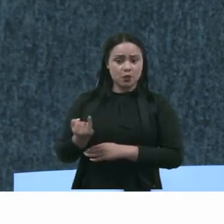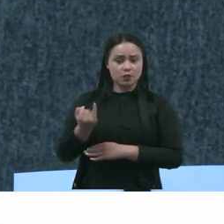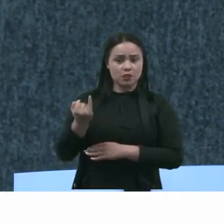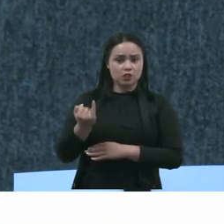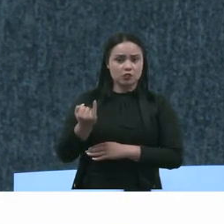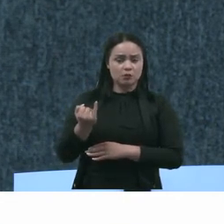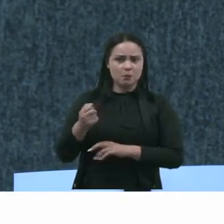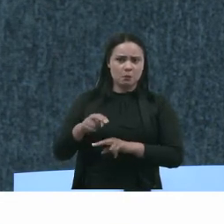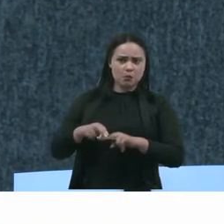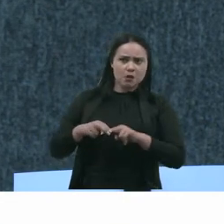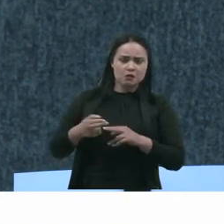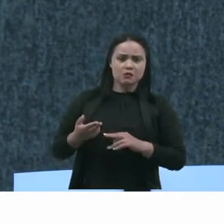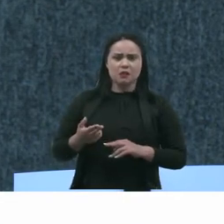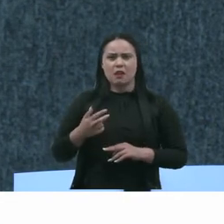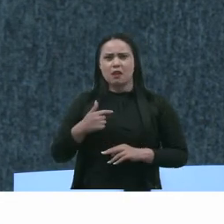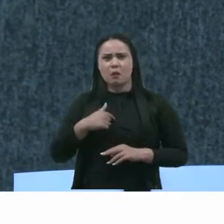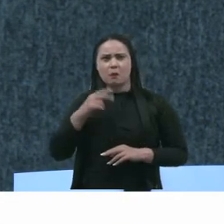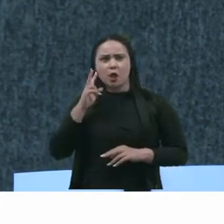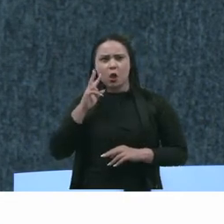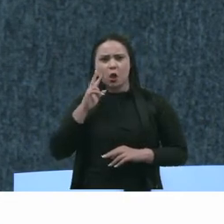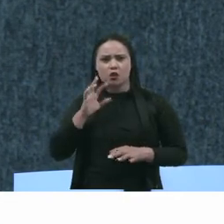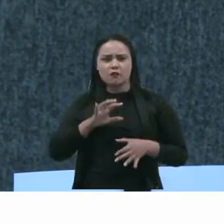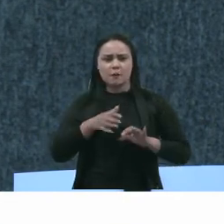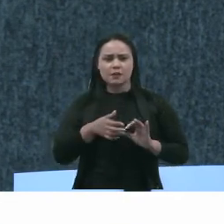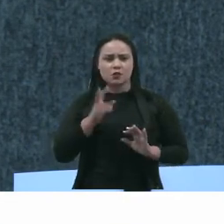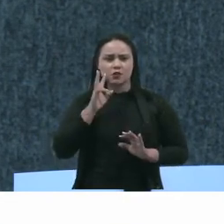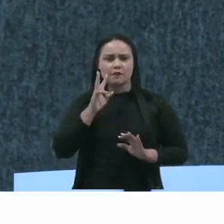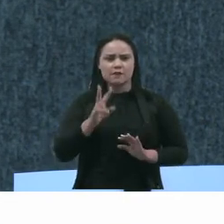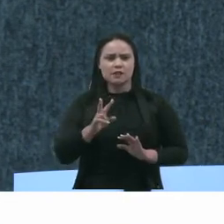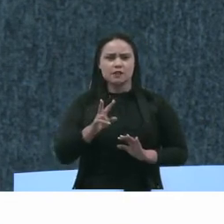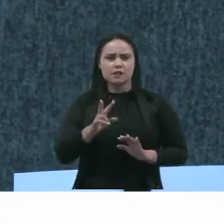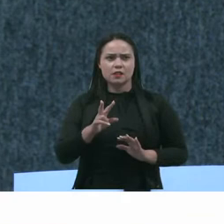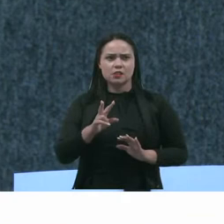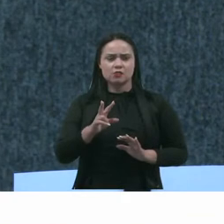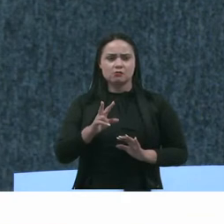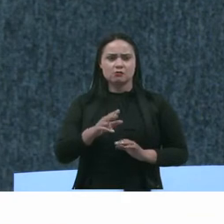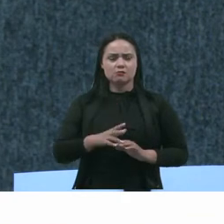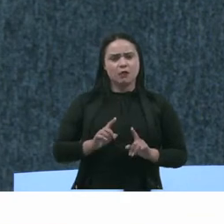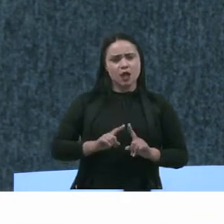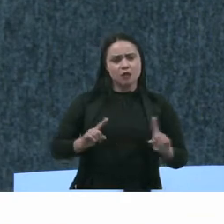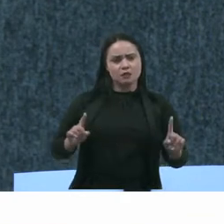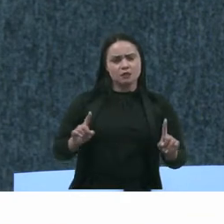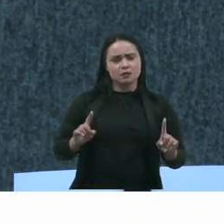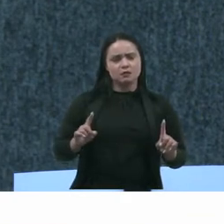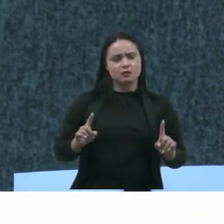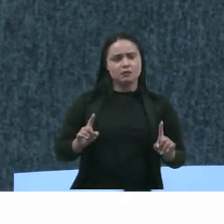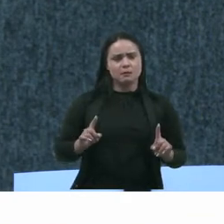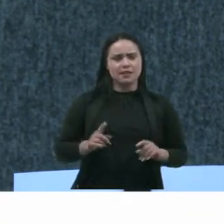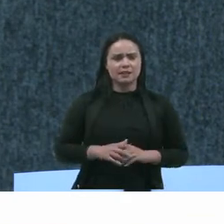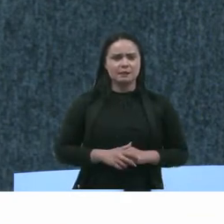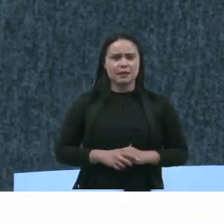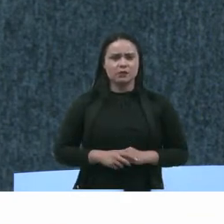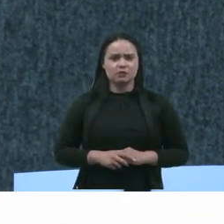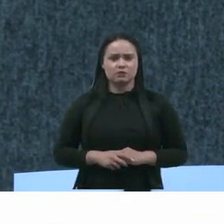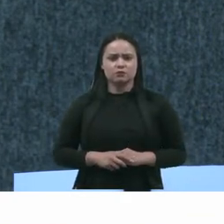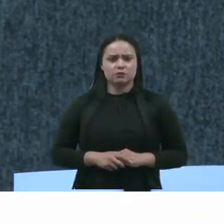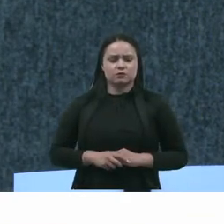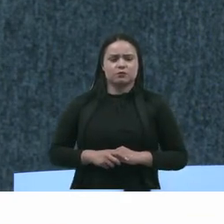em função, se bem me recordo, era a formação de lista de merecimento. Mas, enfim, ficou